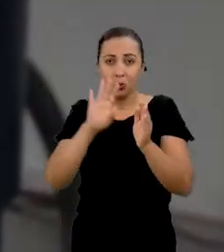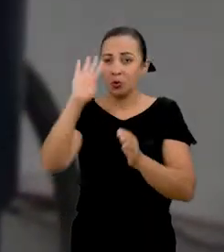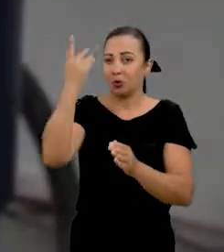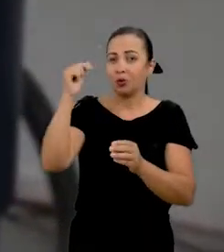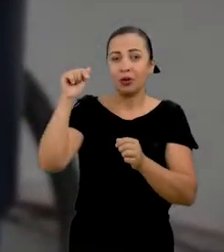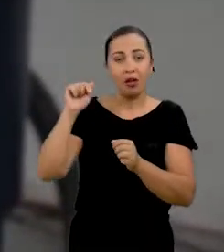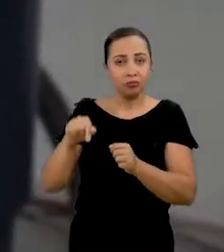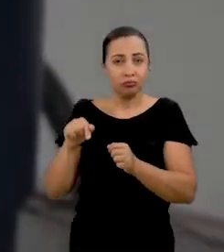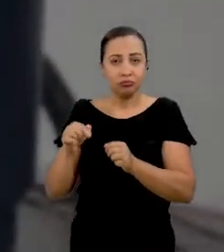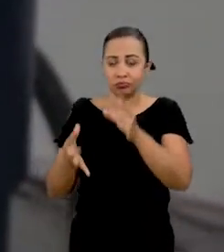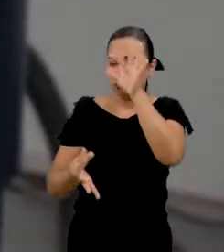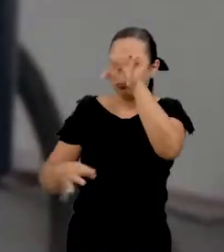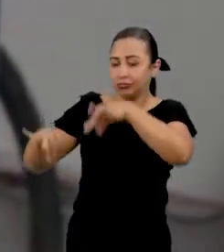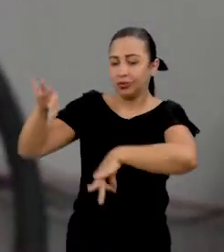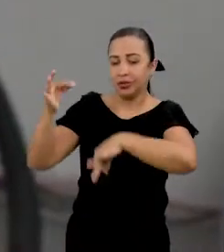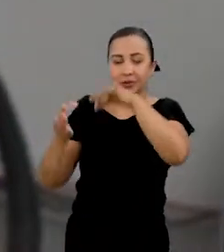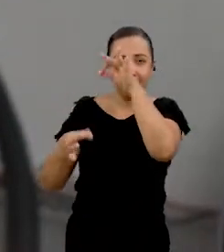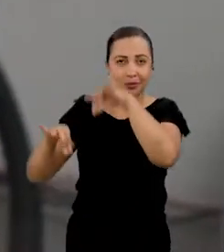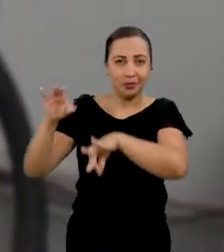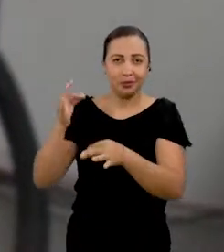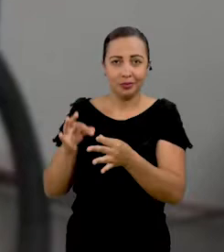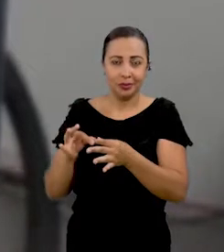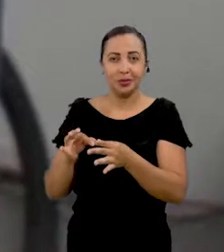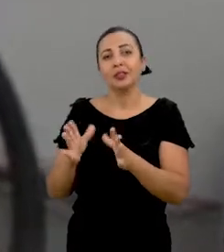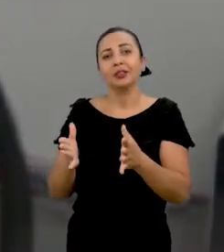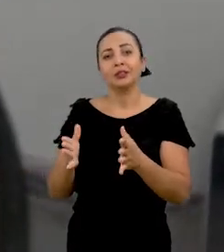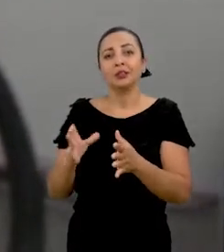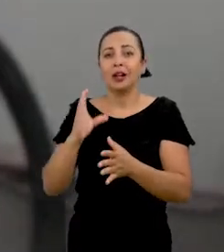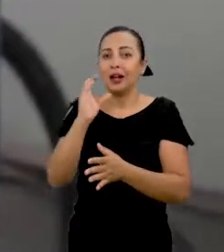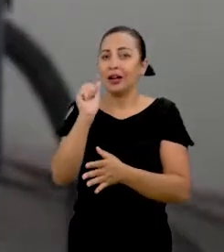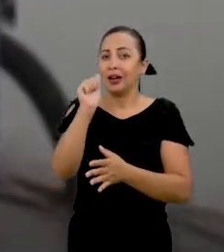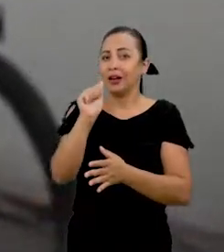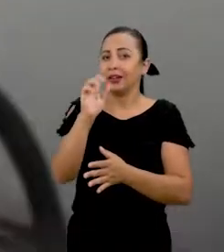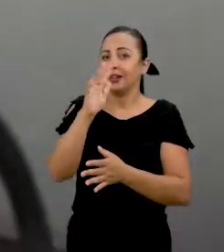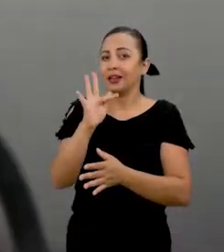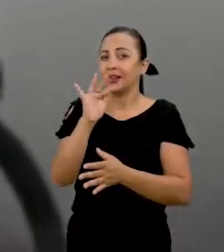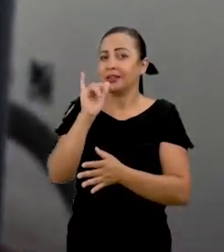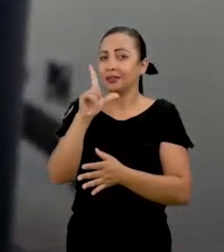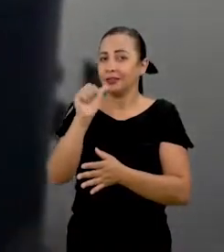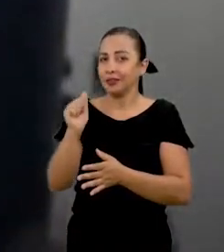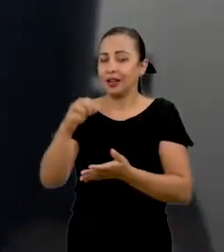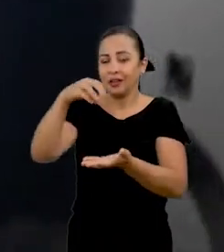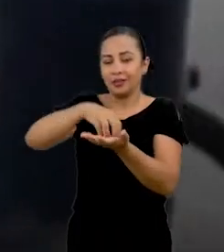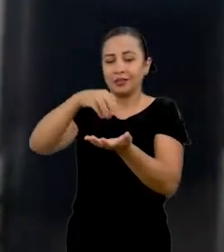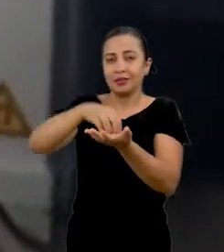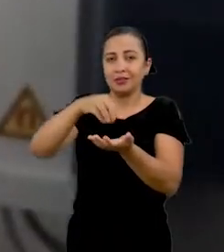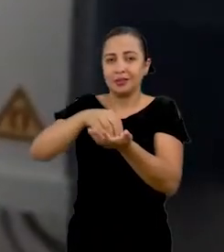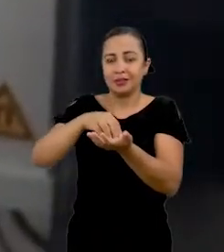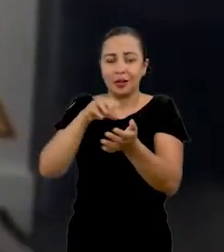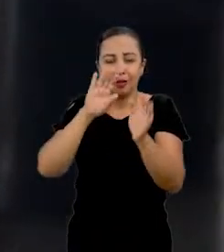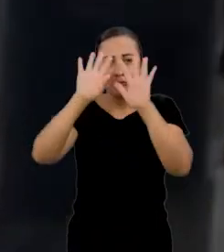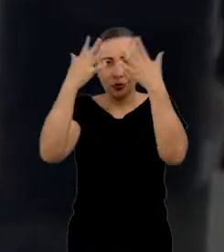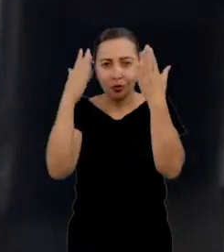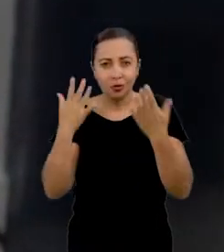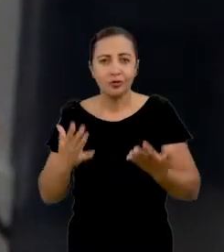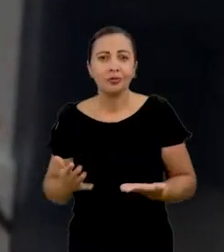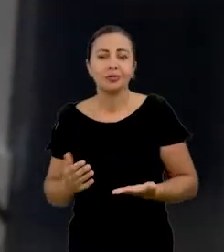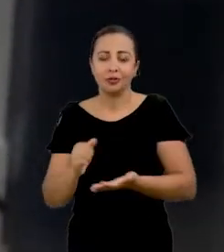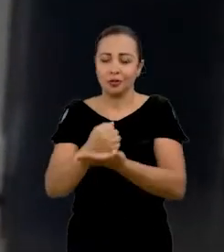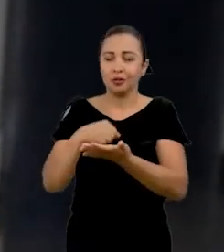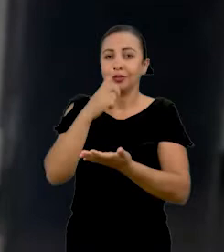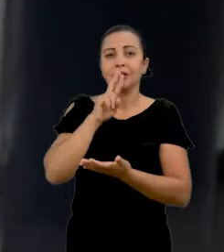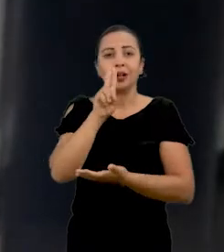a coleta do material botânico, levamos para o laboratório e fizemos a extração do óleo essencial. Uma das